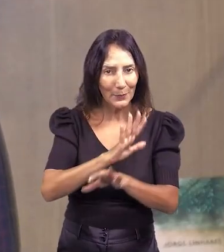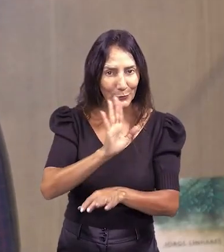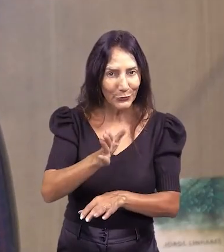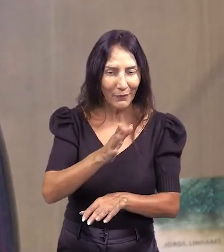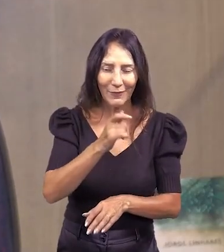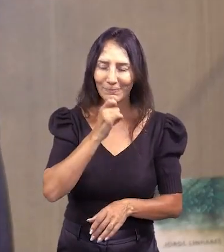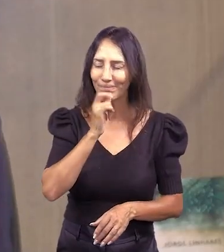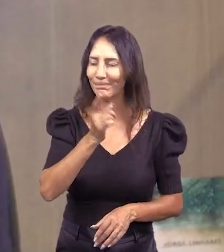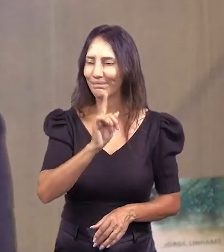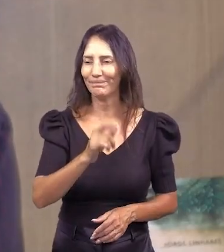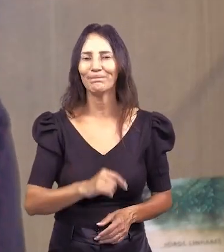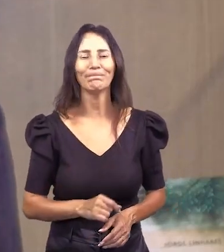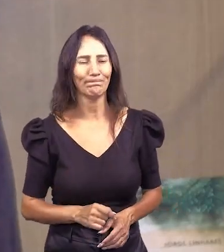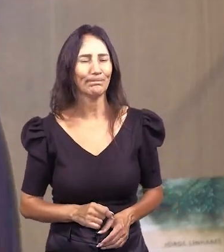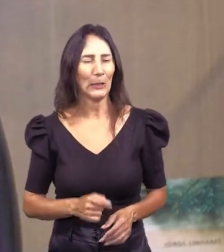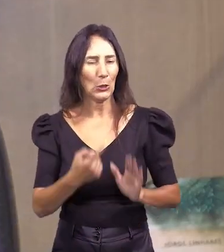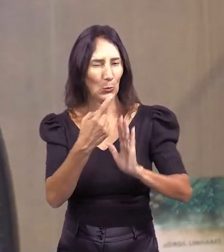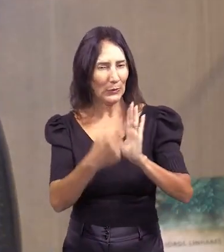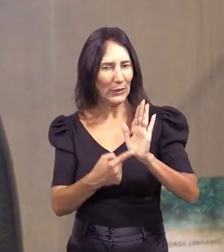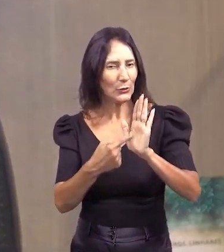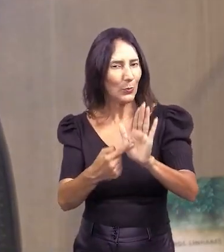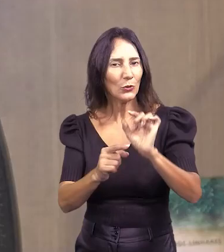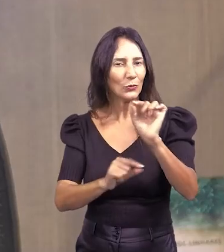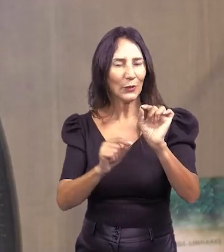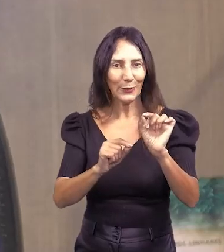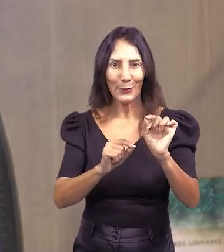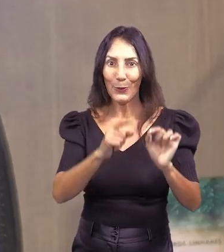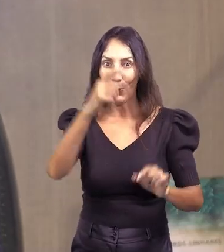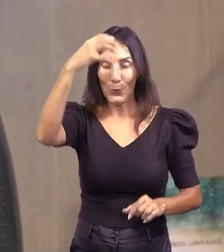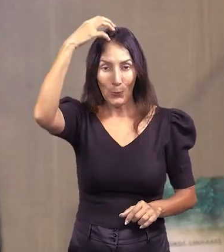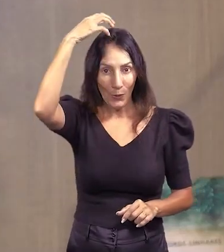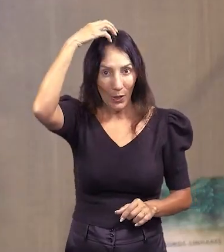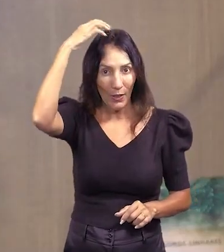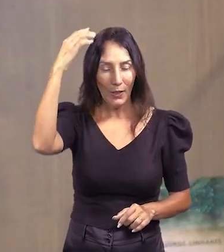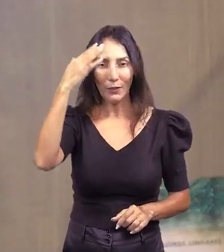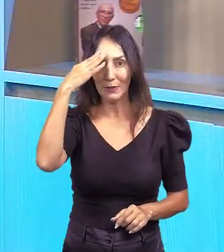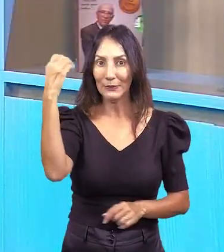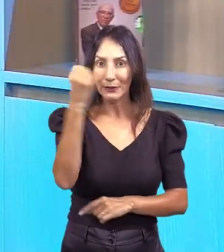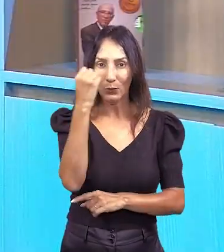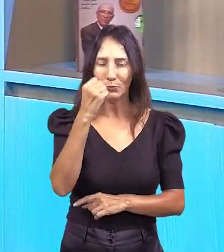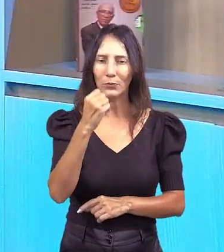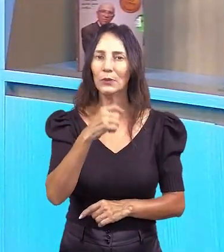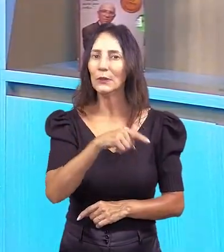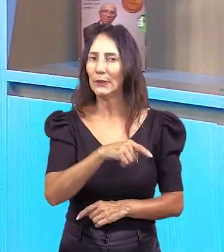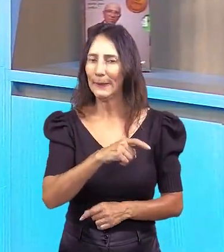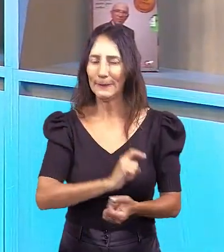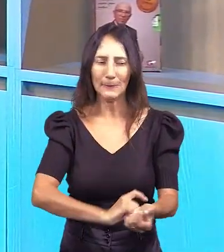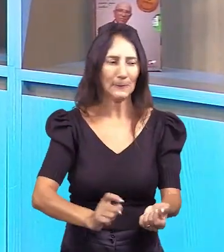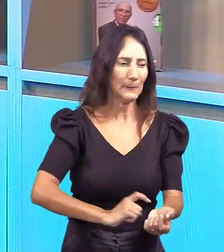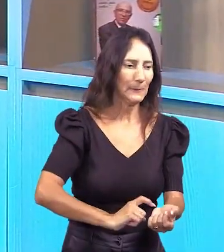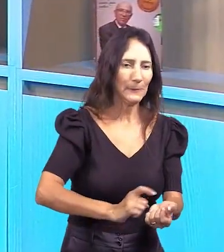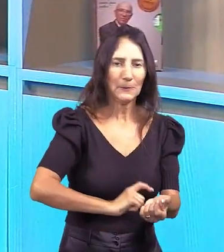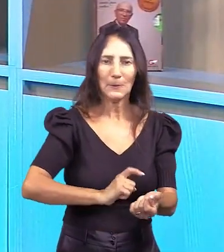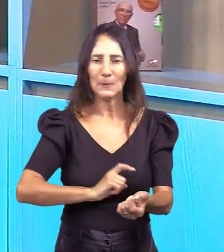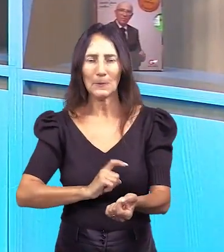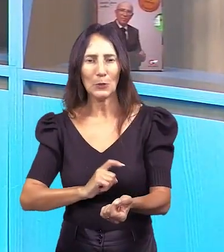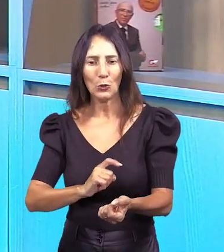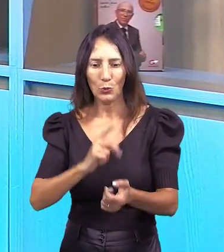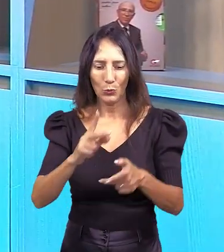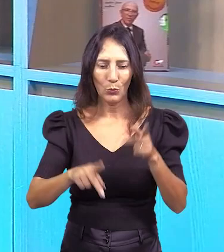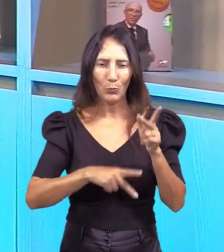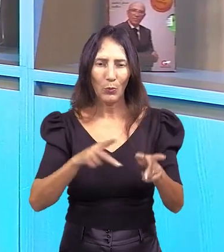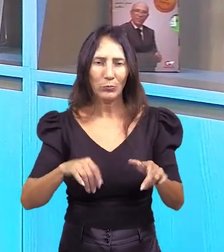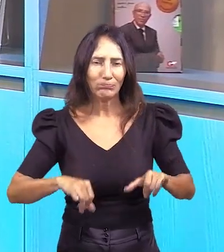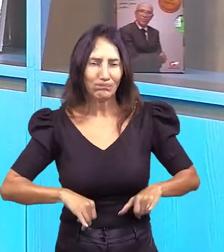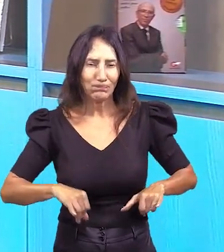acabou. Havia um problema seríssimo, o rei estava ficando possesso. Saul estava ficando possesso, a